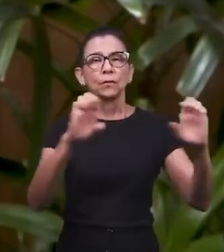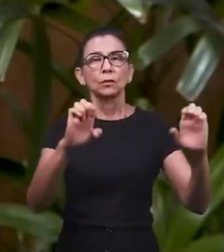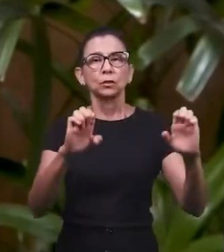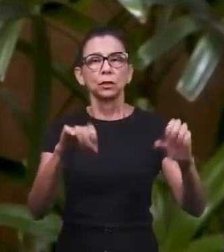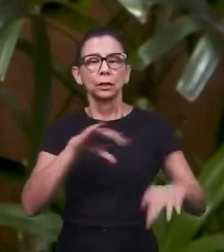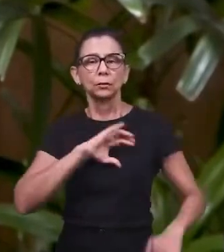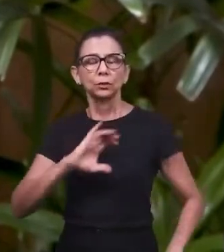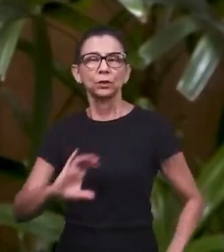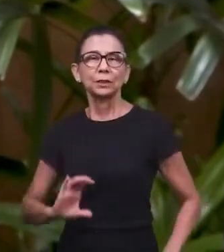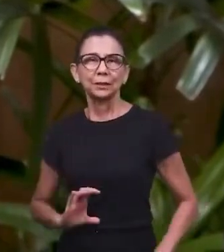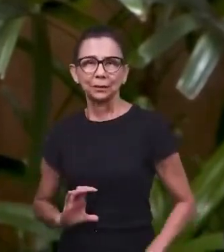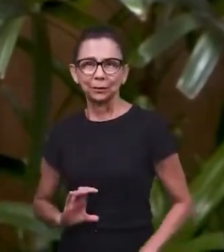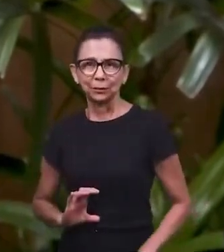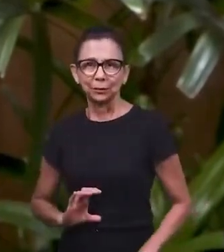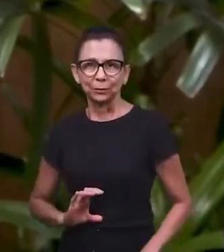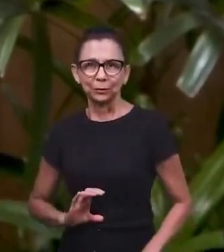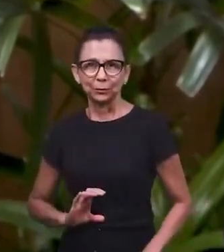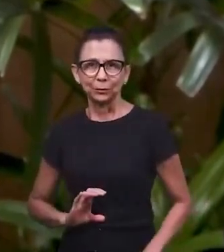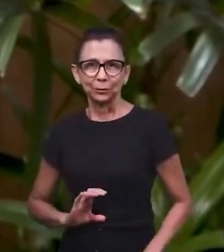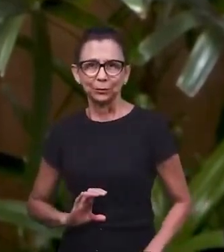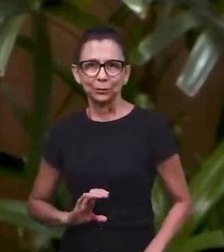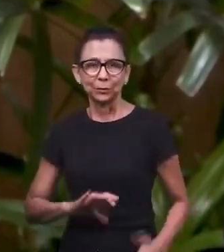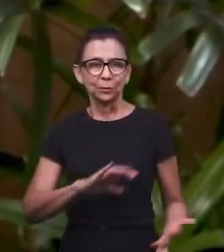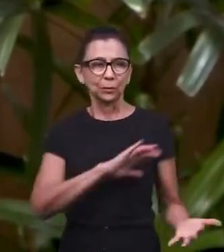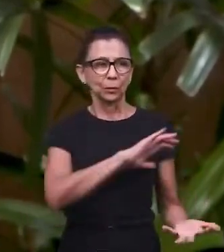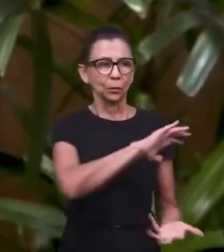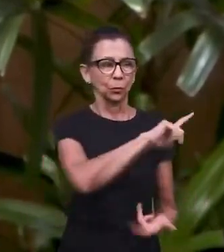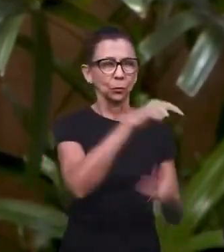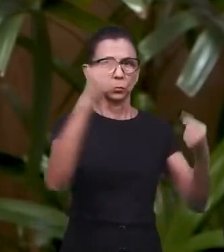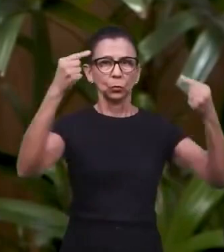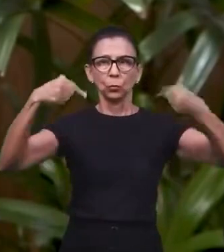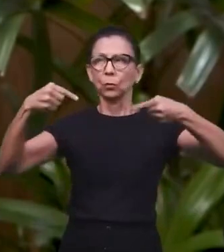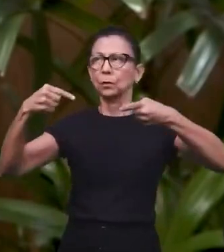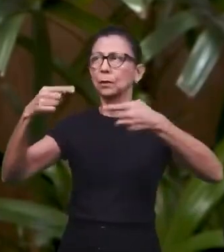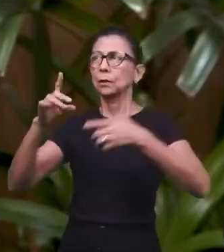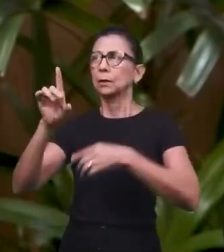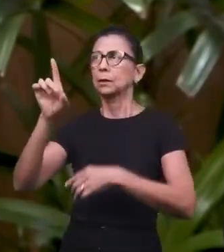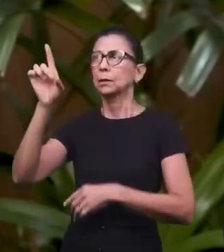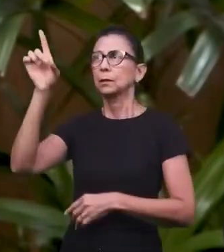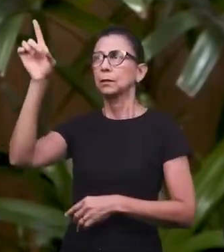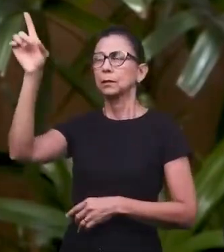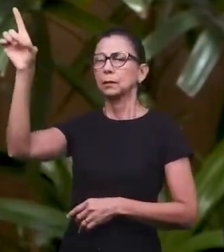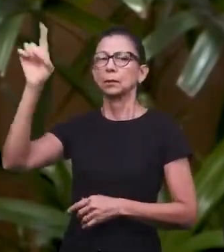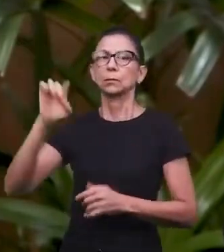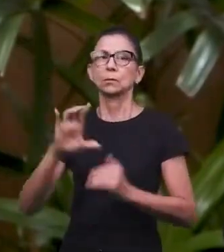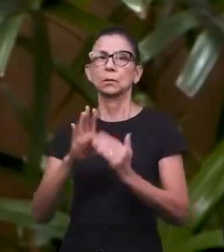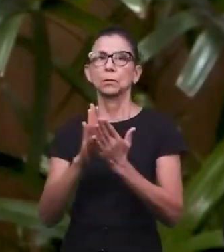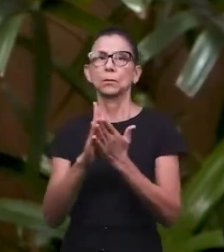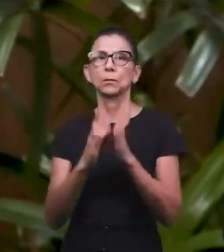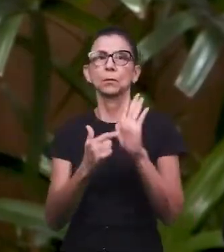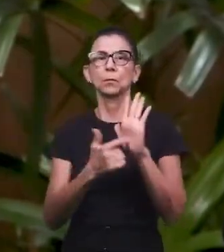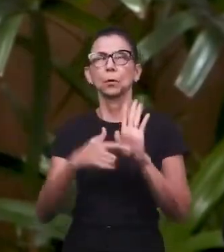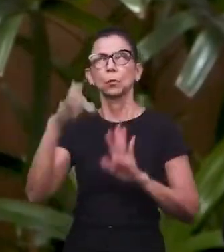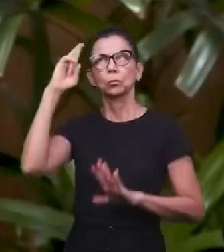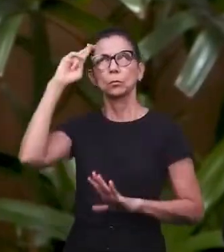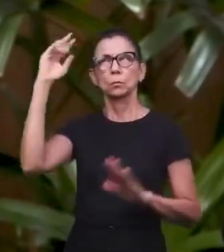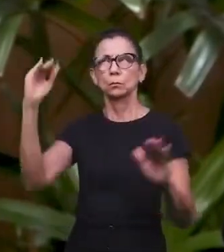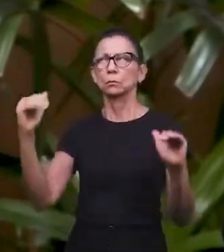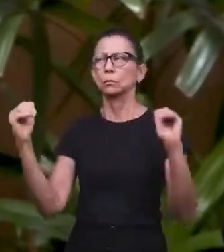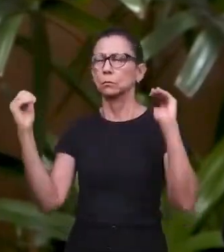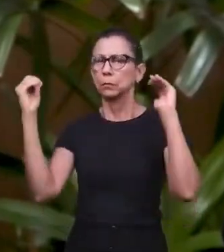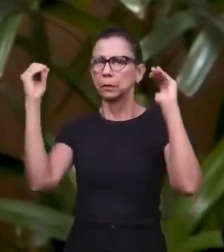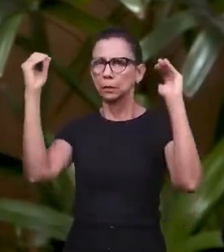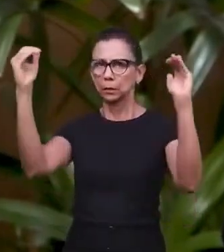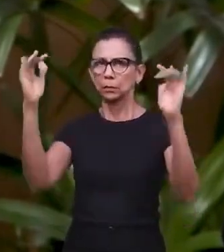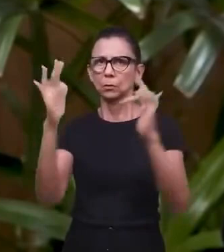contra Deus na verdade a Bíblia apresenta Deus como o senhor dos Senhores Jesus Deus pai